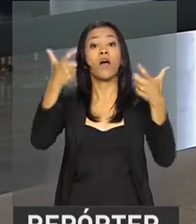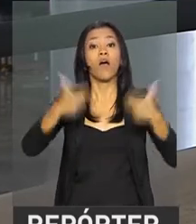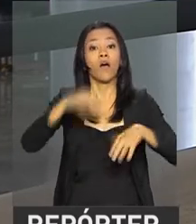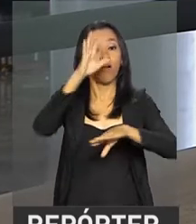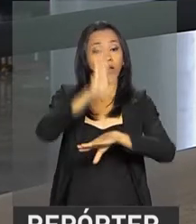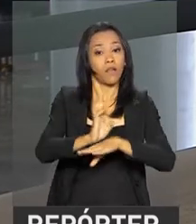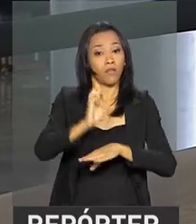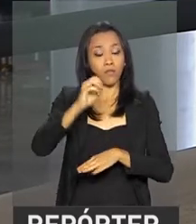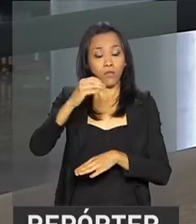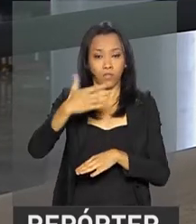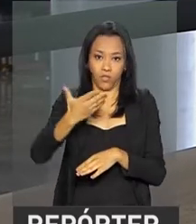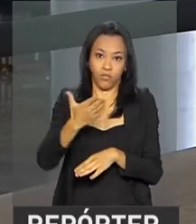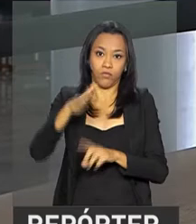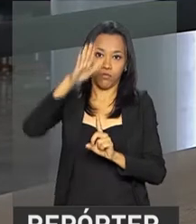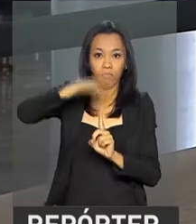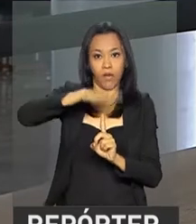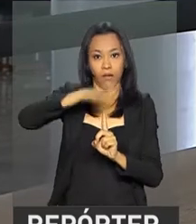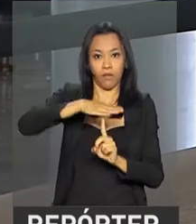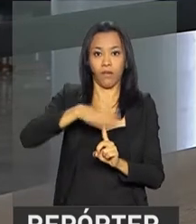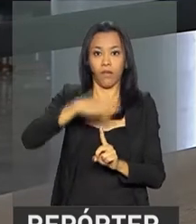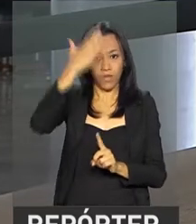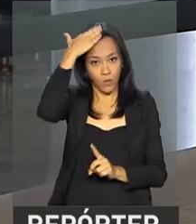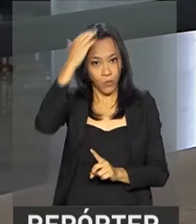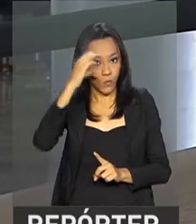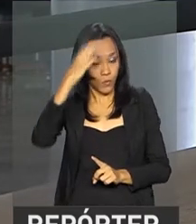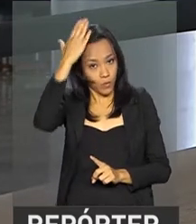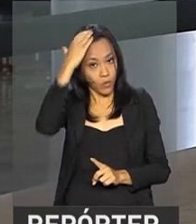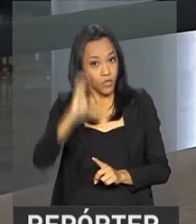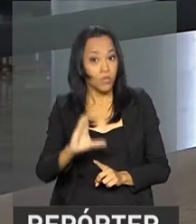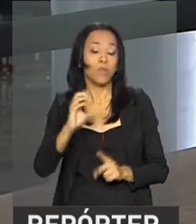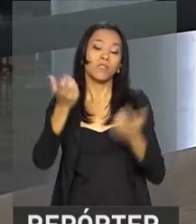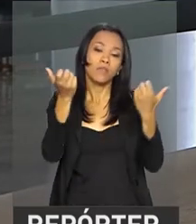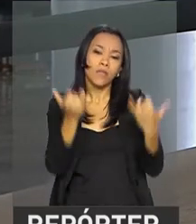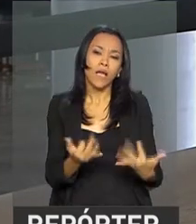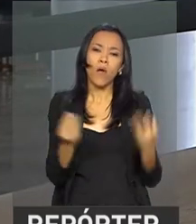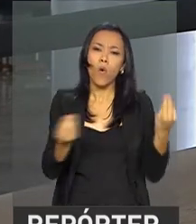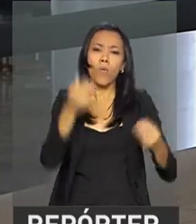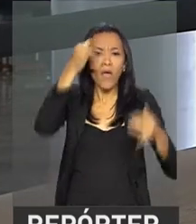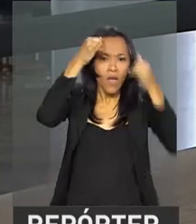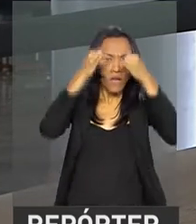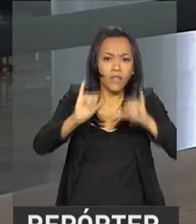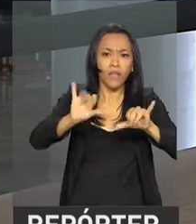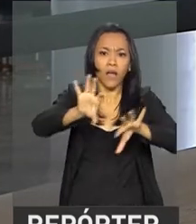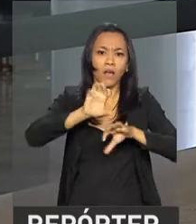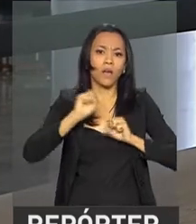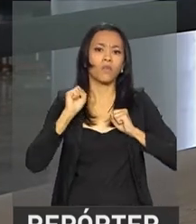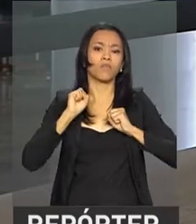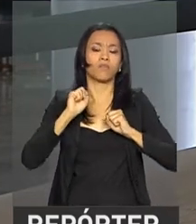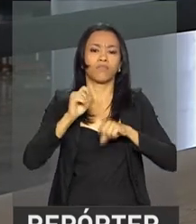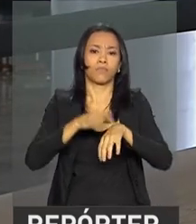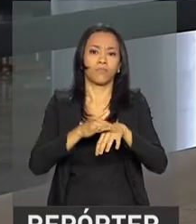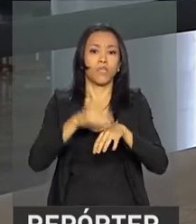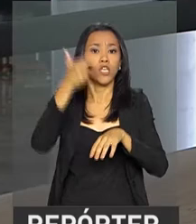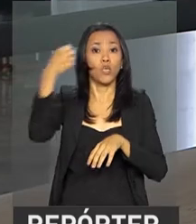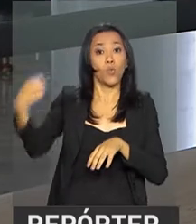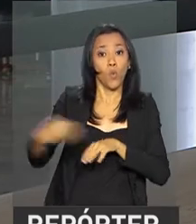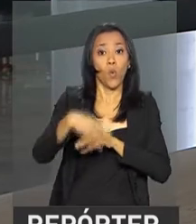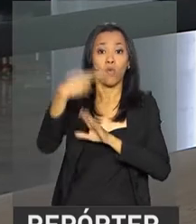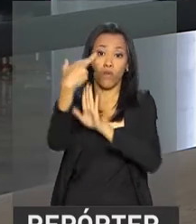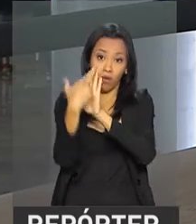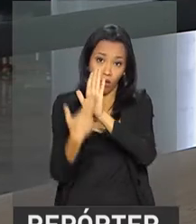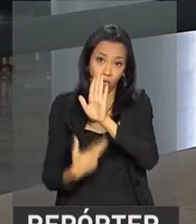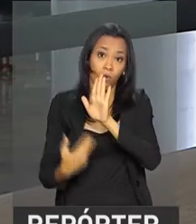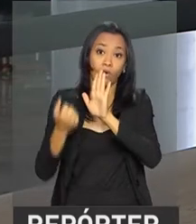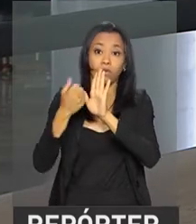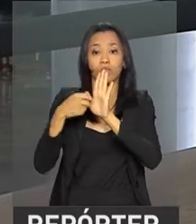a nova campanha de prevenção ao hiv e também o o novo boletim epidemiológico com os dados